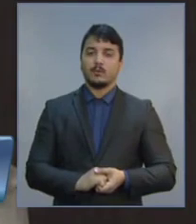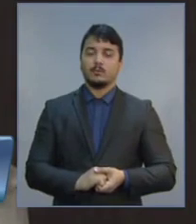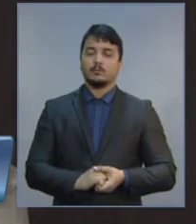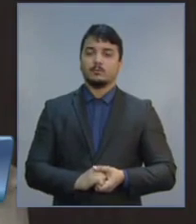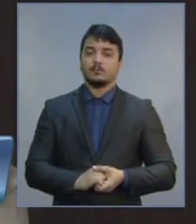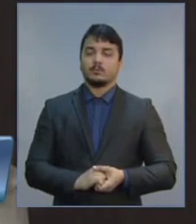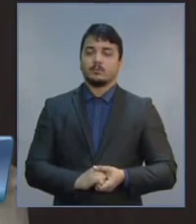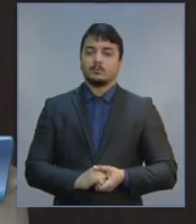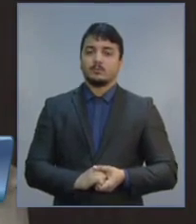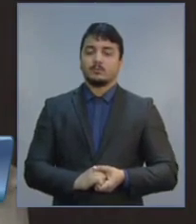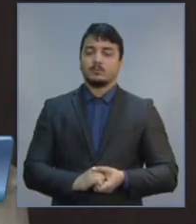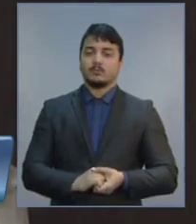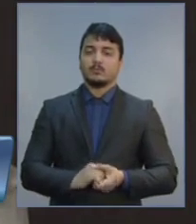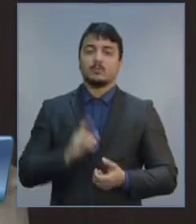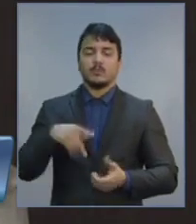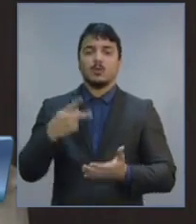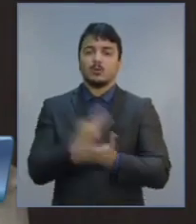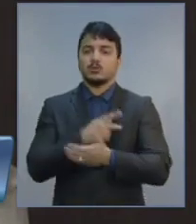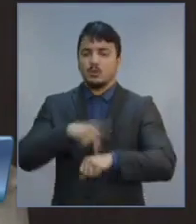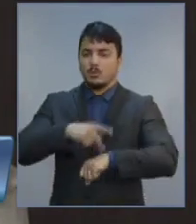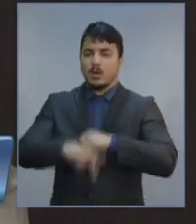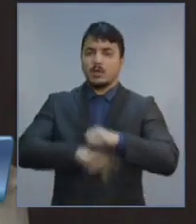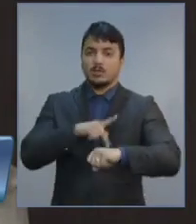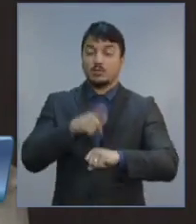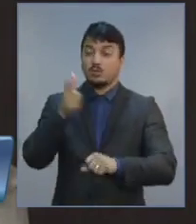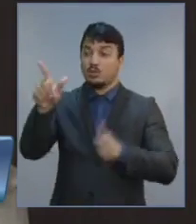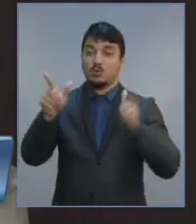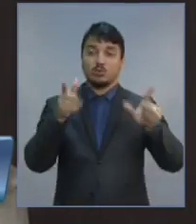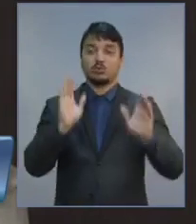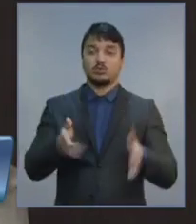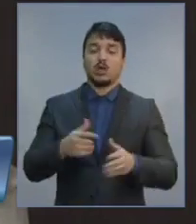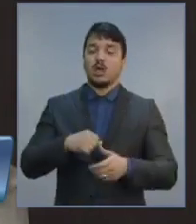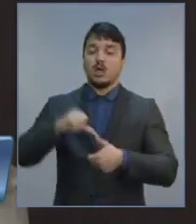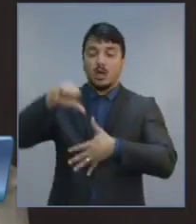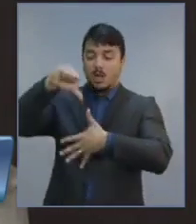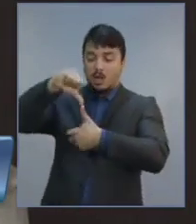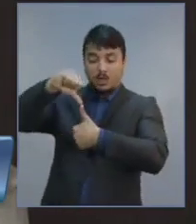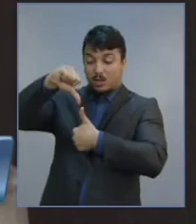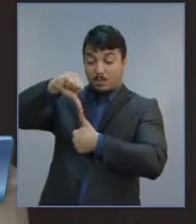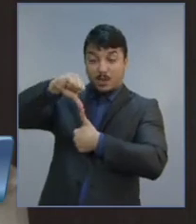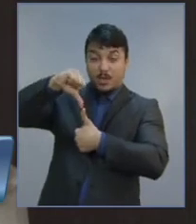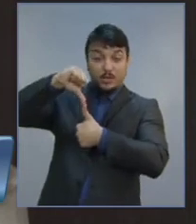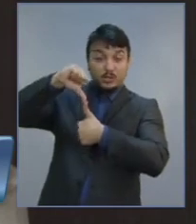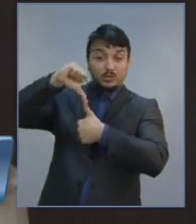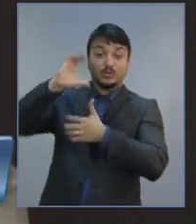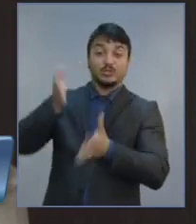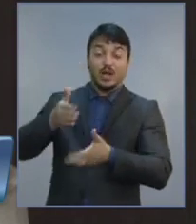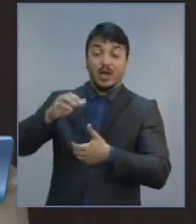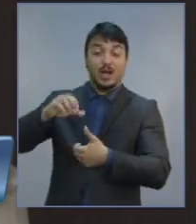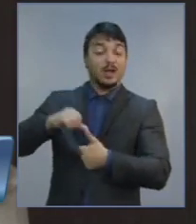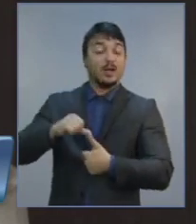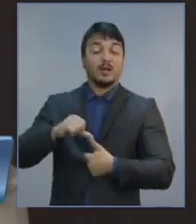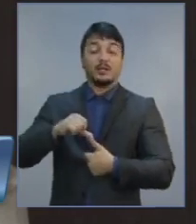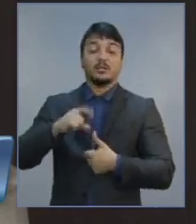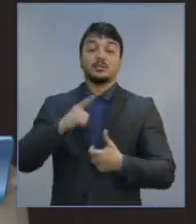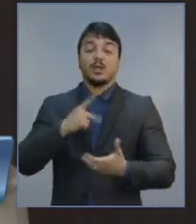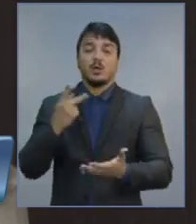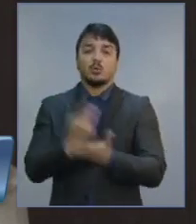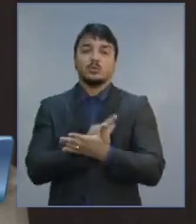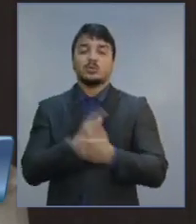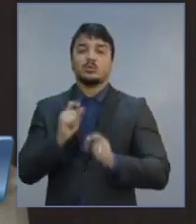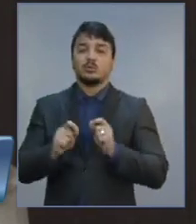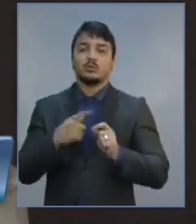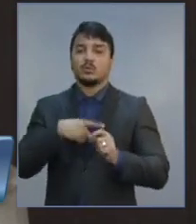Para concluir. Isso aconteceu em outros países. Isso aconteceu na América Central. Houve uma onda